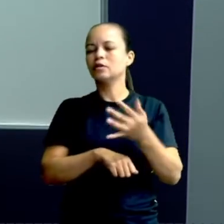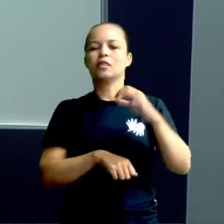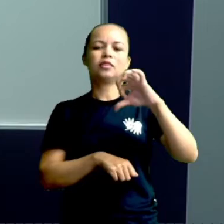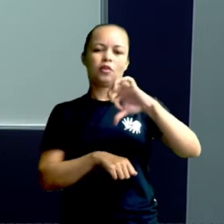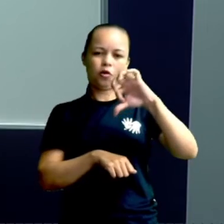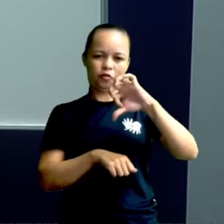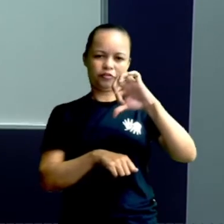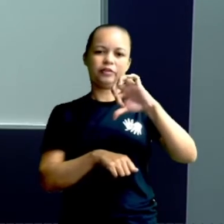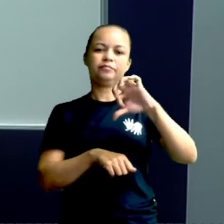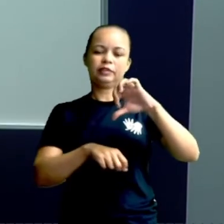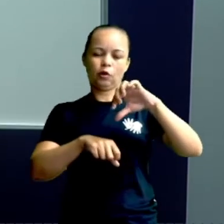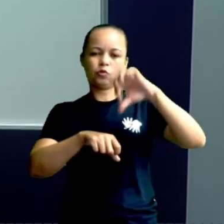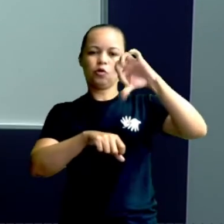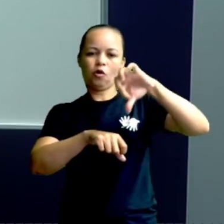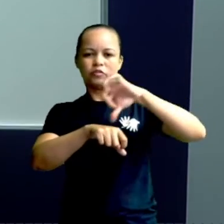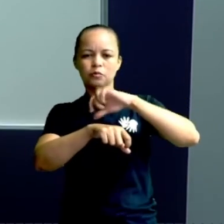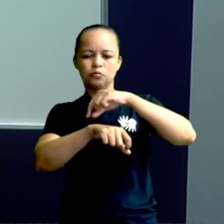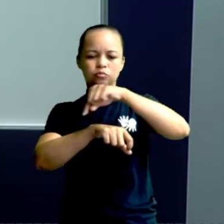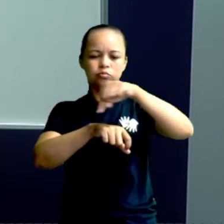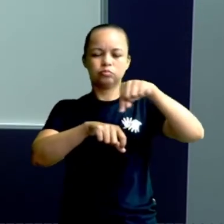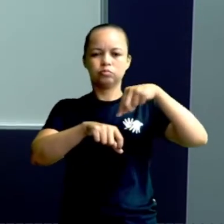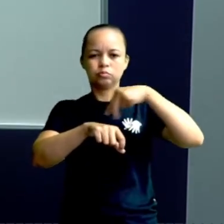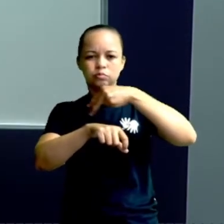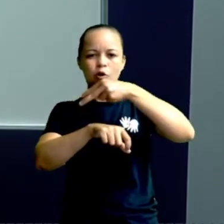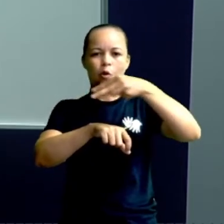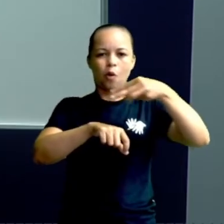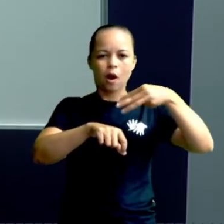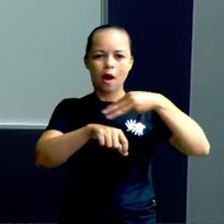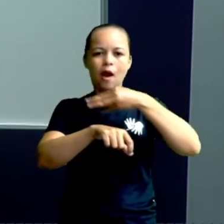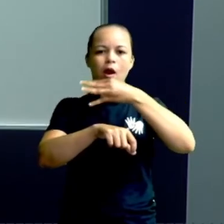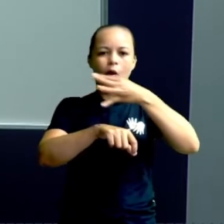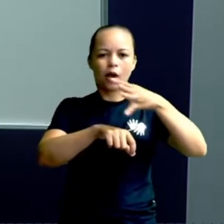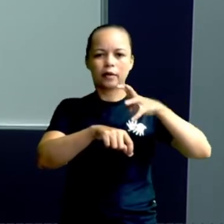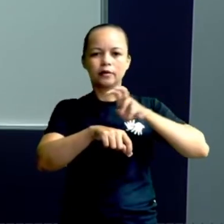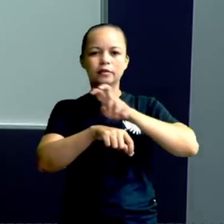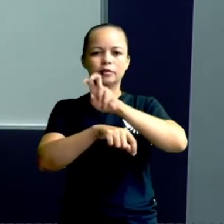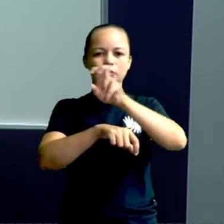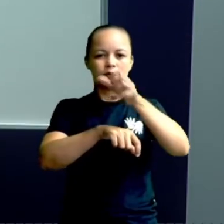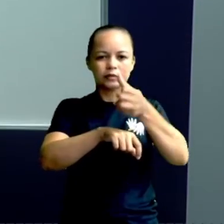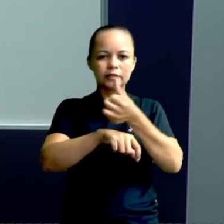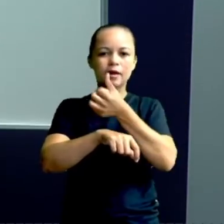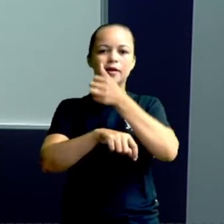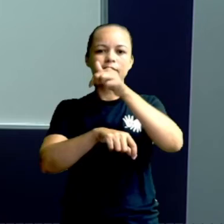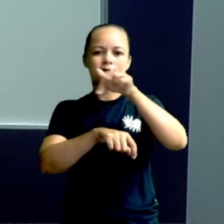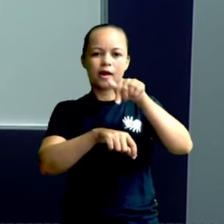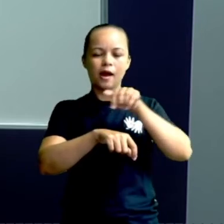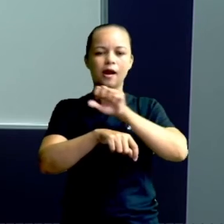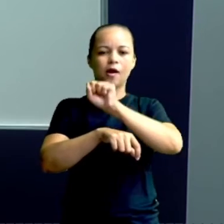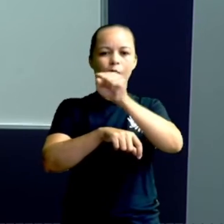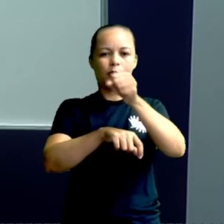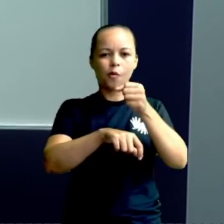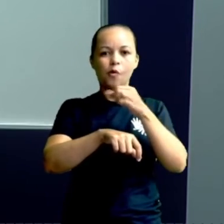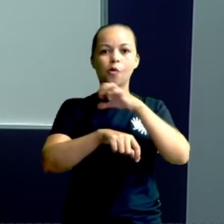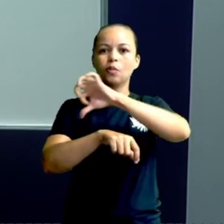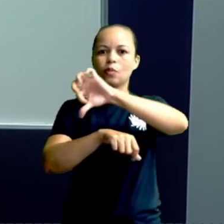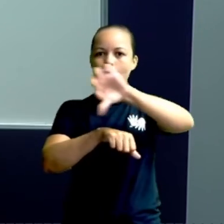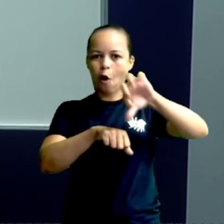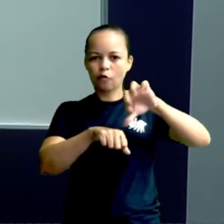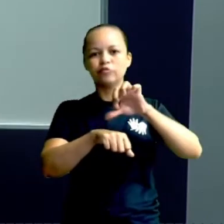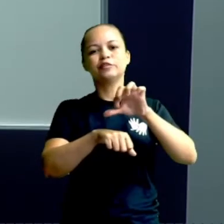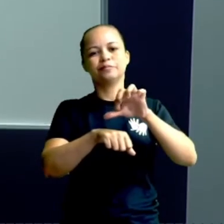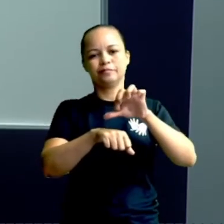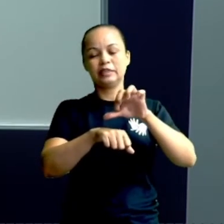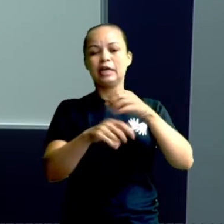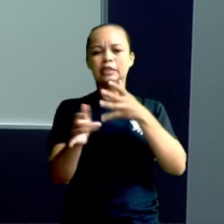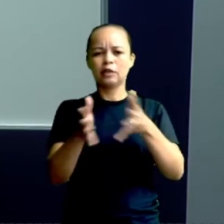o valor, ó, do comprimento dessa praça e faz o cálculo